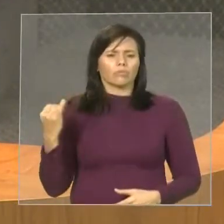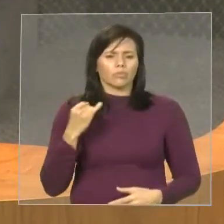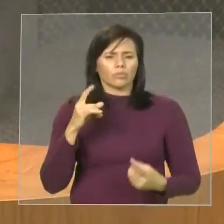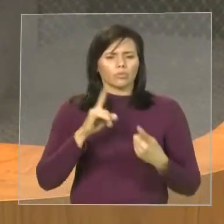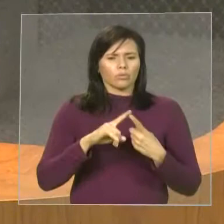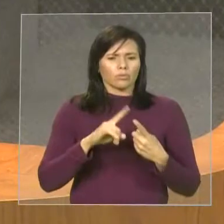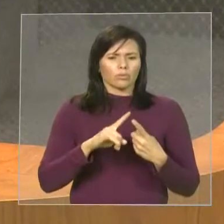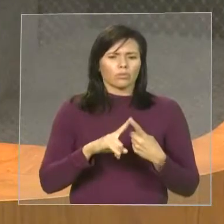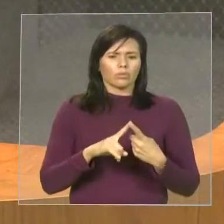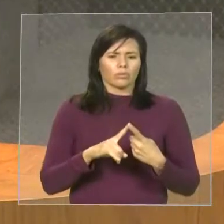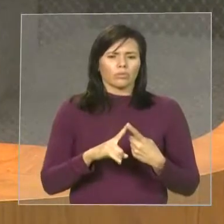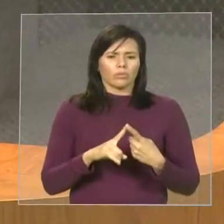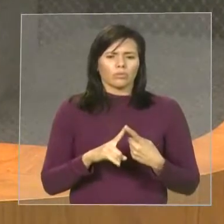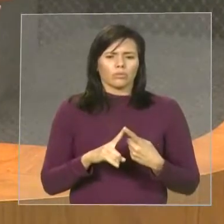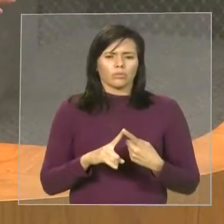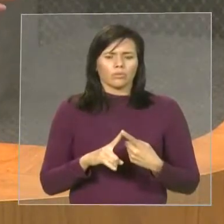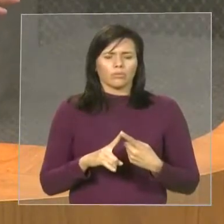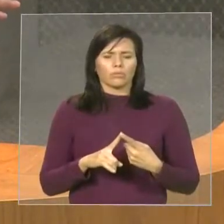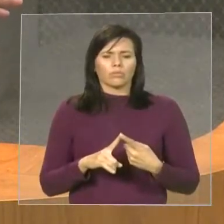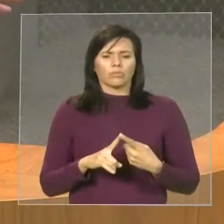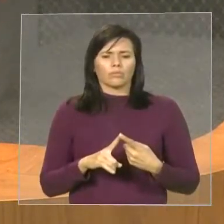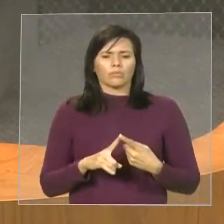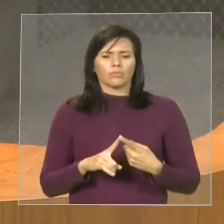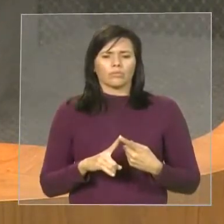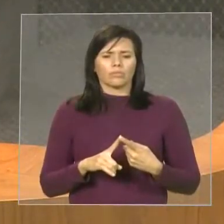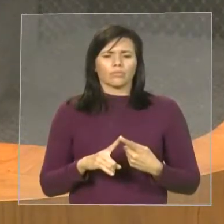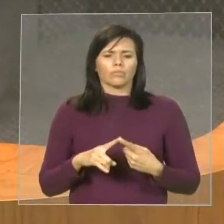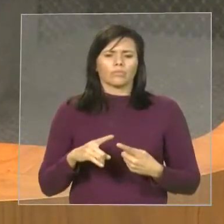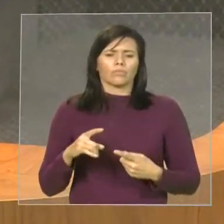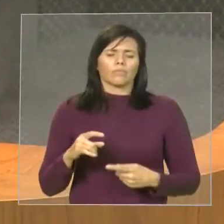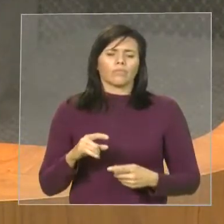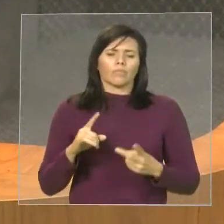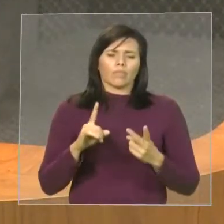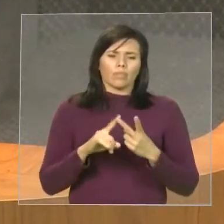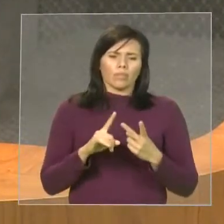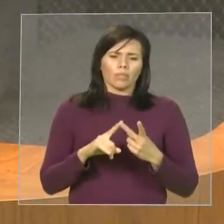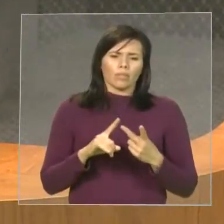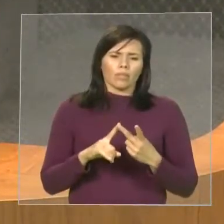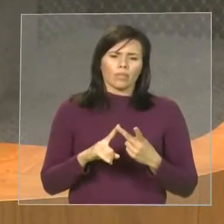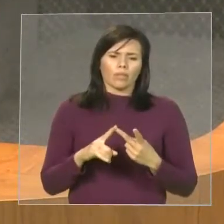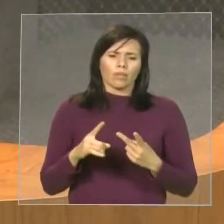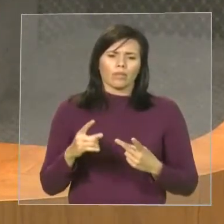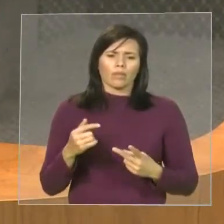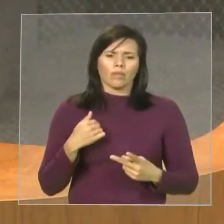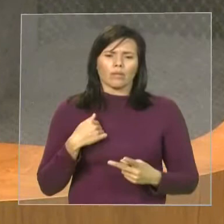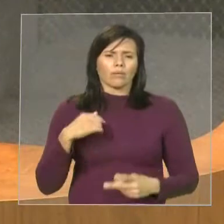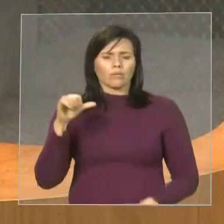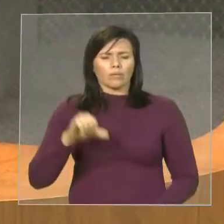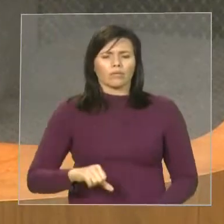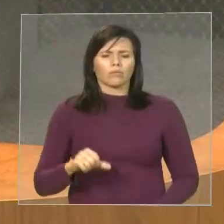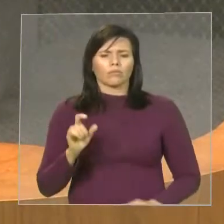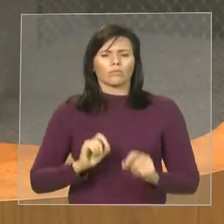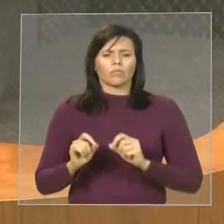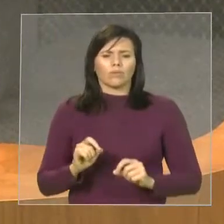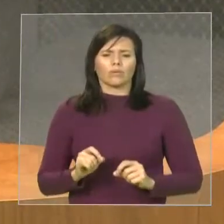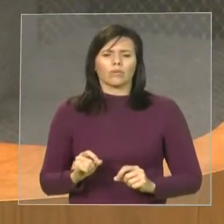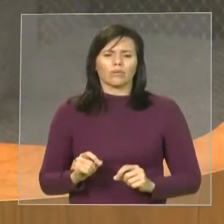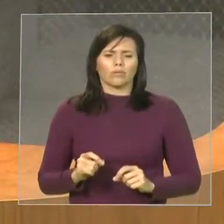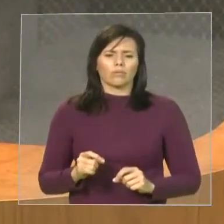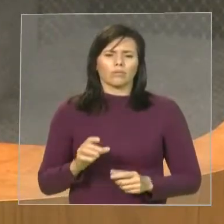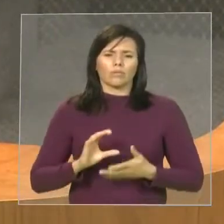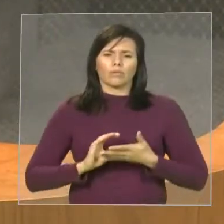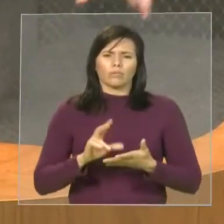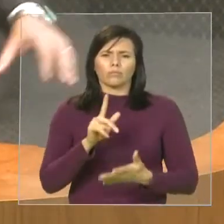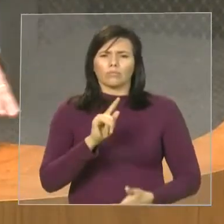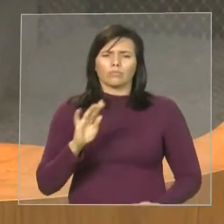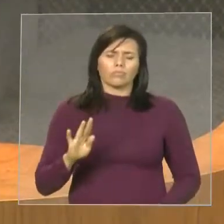de barreira e a questão também, a questão negativa que eu coloquei é o financiamento público, dinheiro do